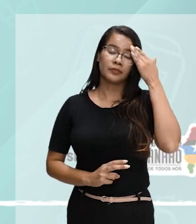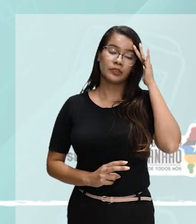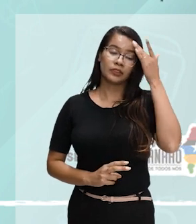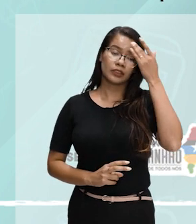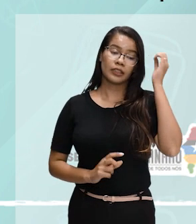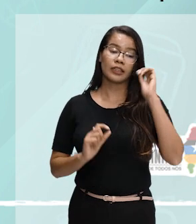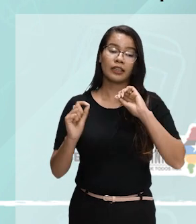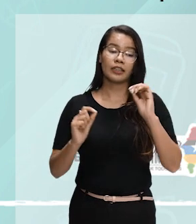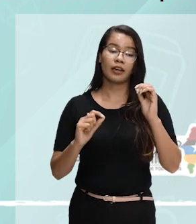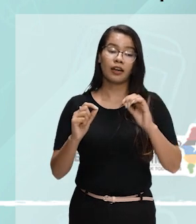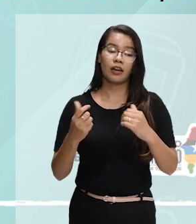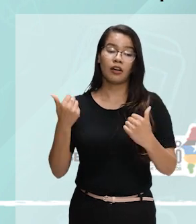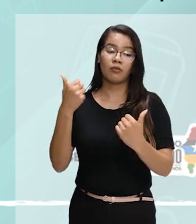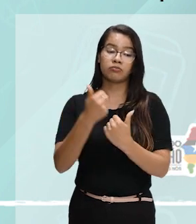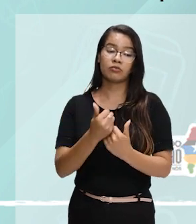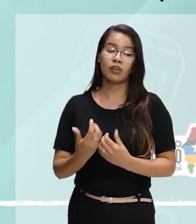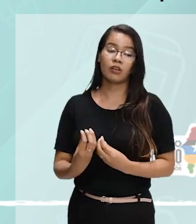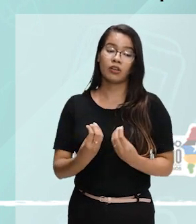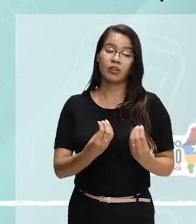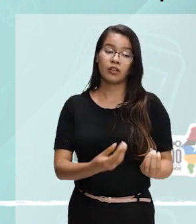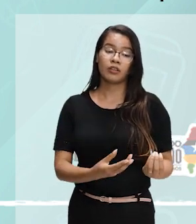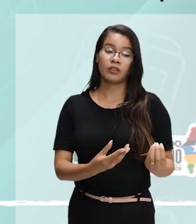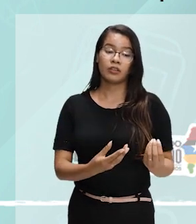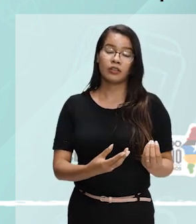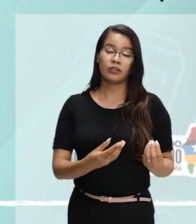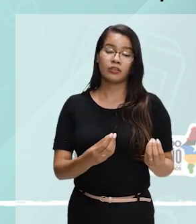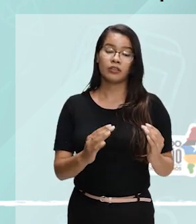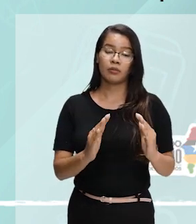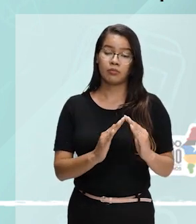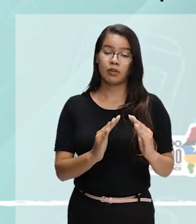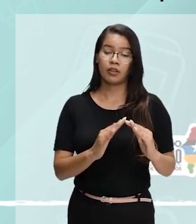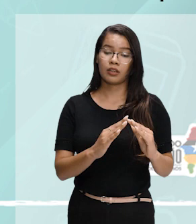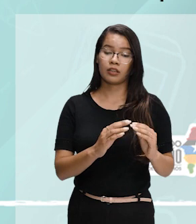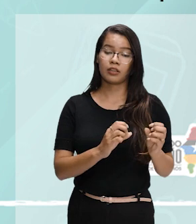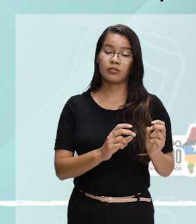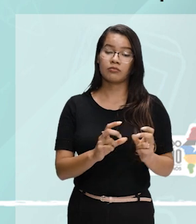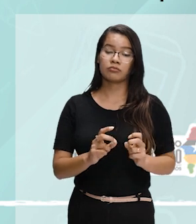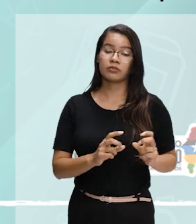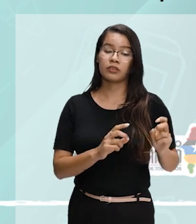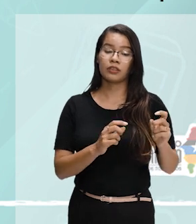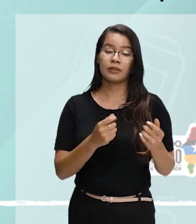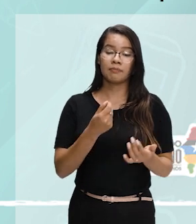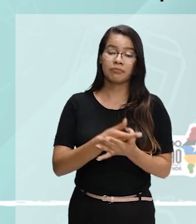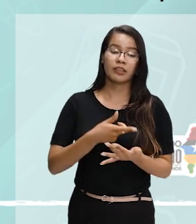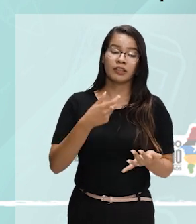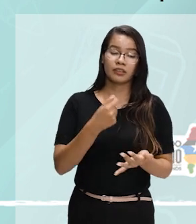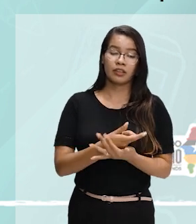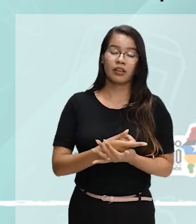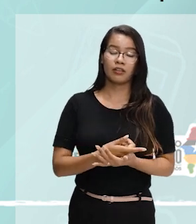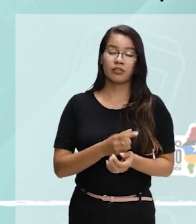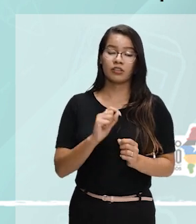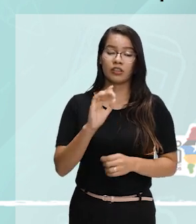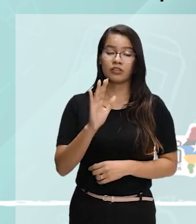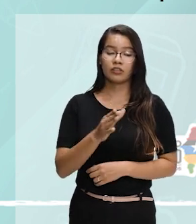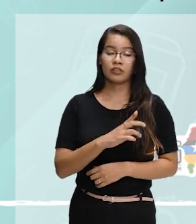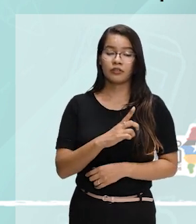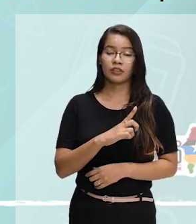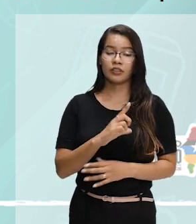disso, dava-lhe o mestre sustento e morada, e pagava-se do que por ele tinha já